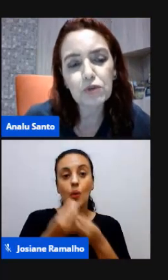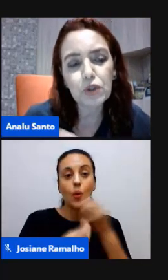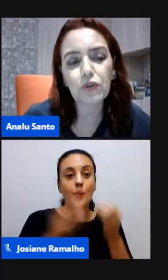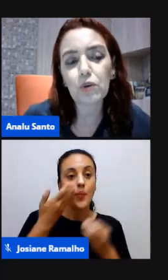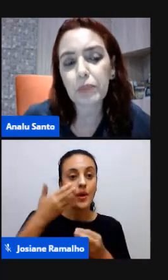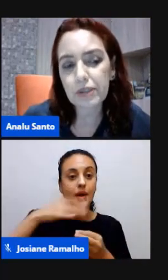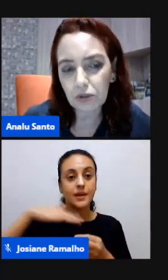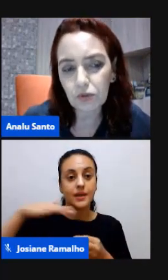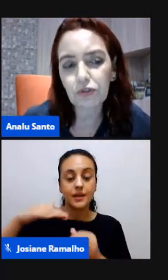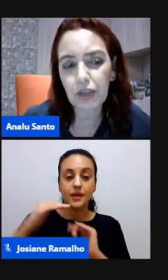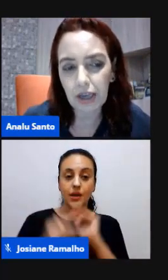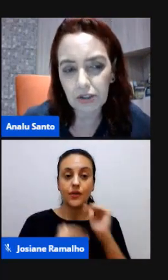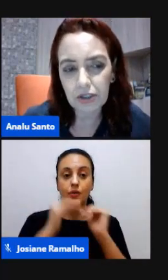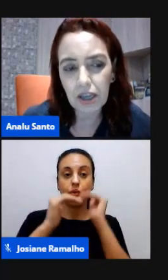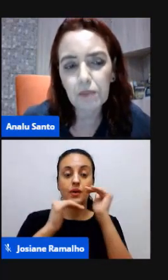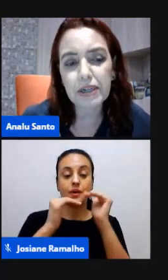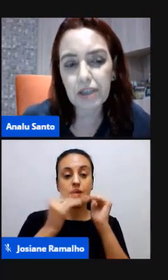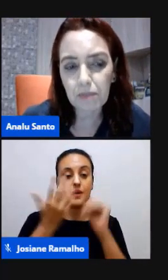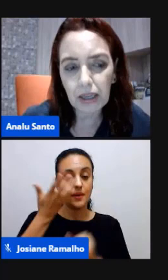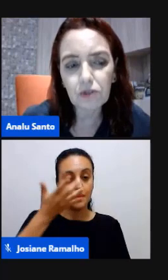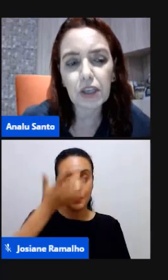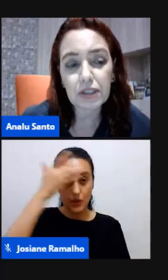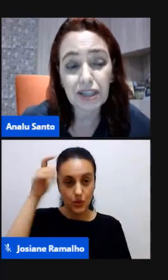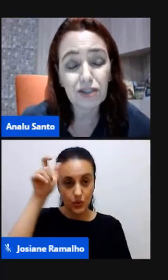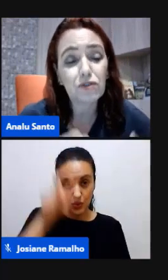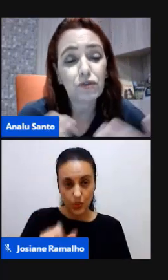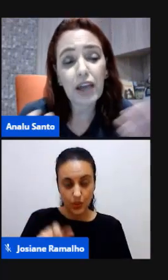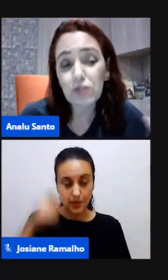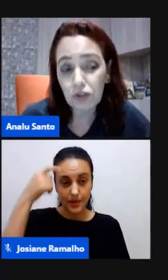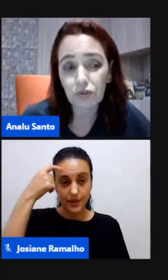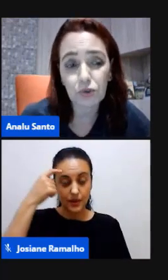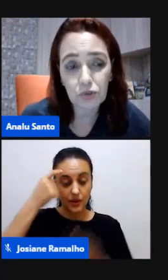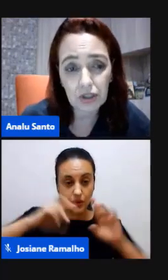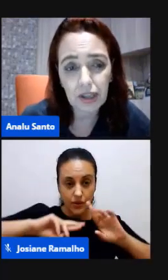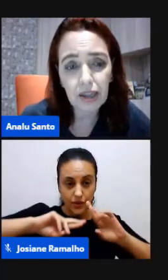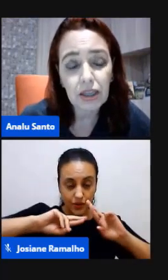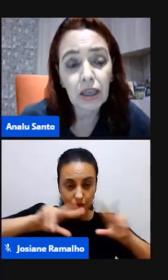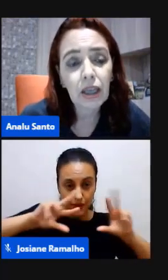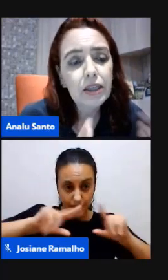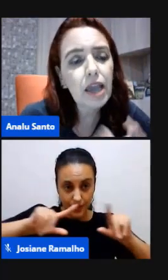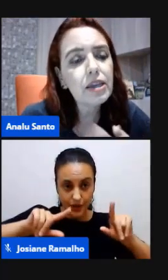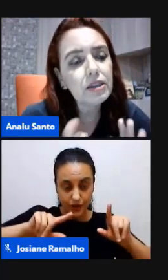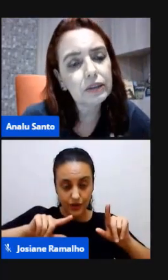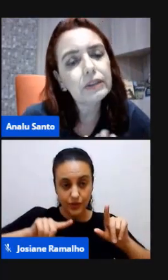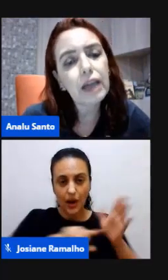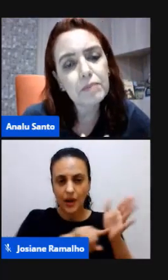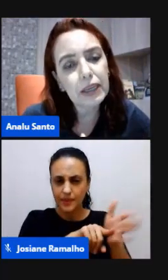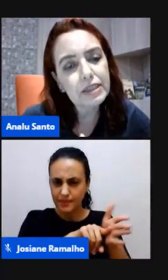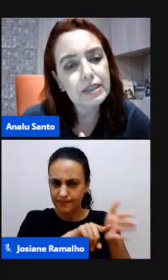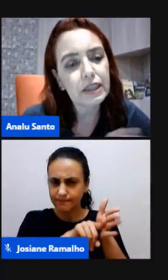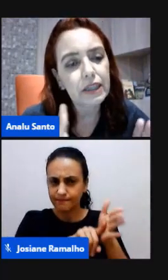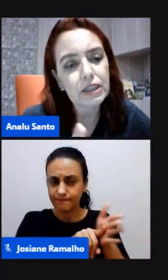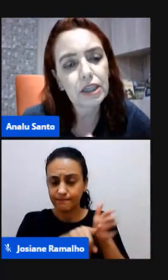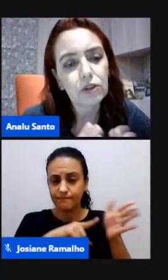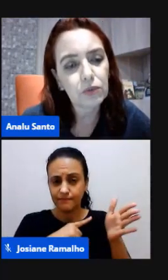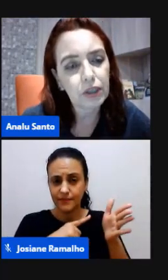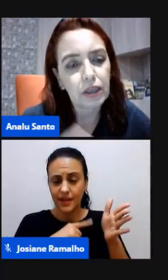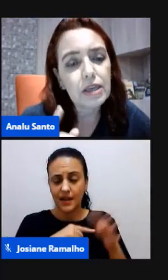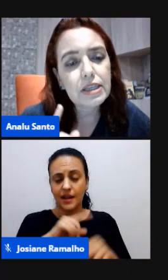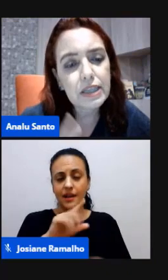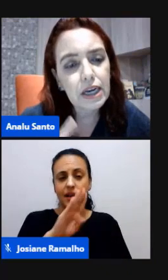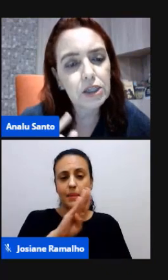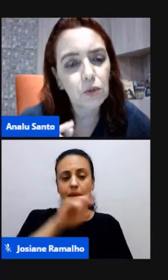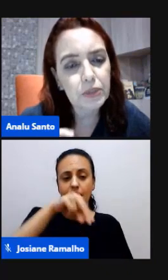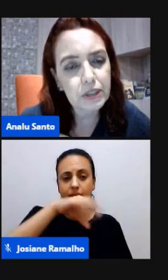As pessoas foram pensando diferentes e percebendo que as crianças, os vários estudos que tem, e aí na BNCC está escrito